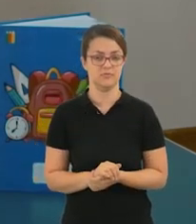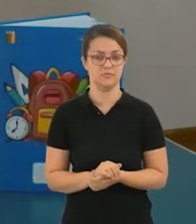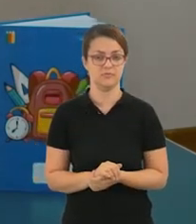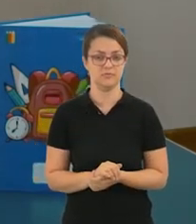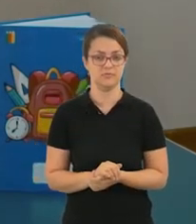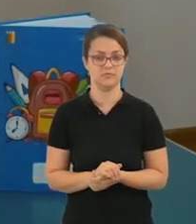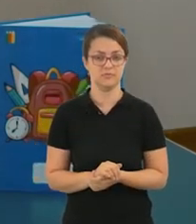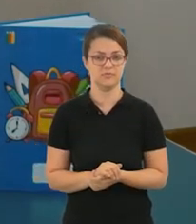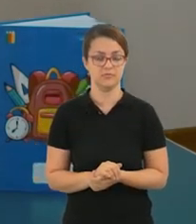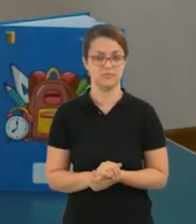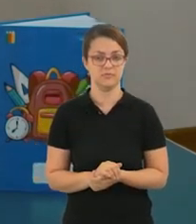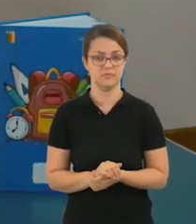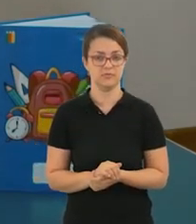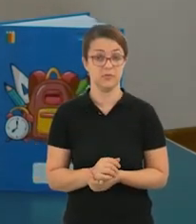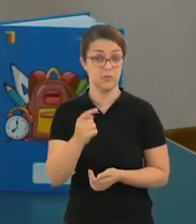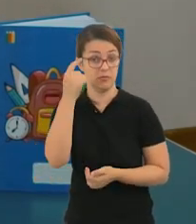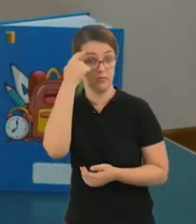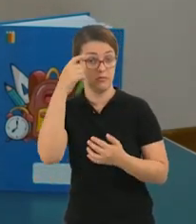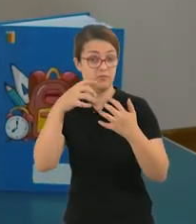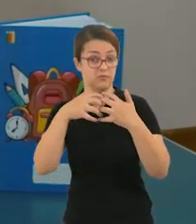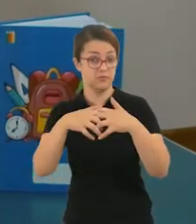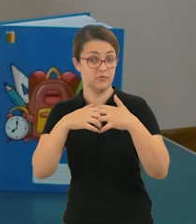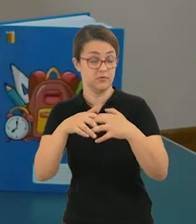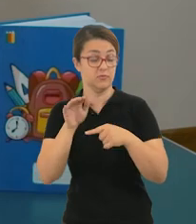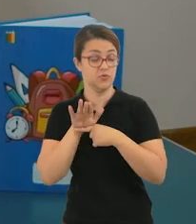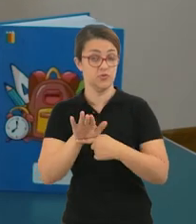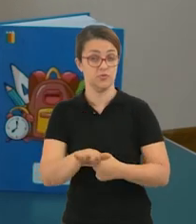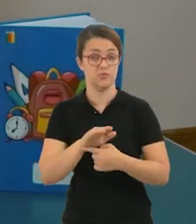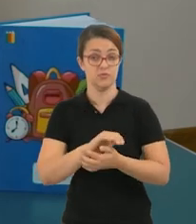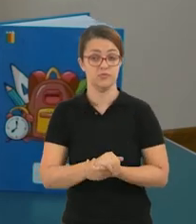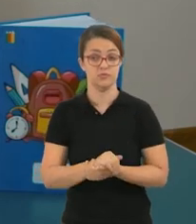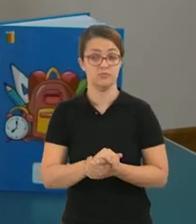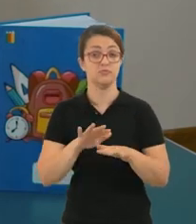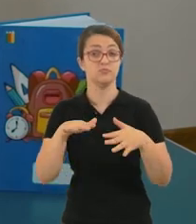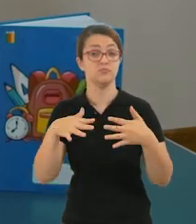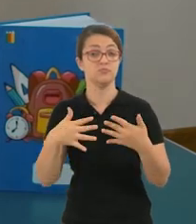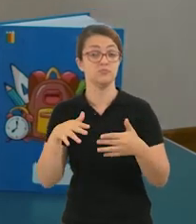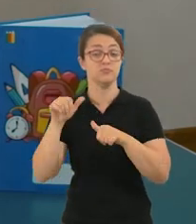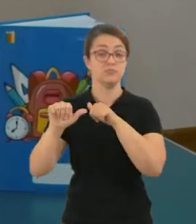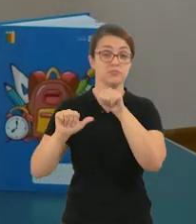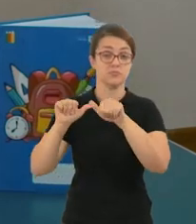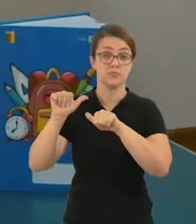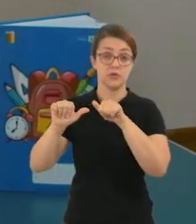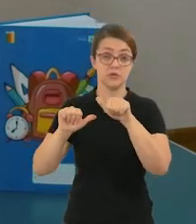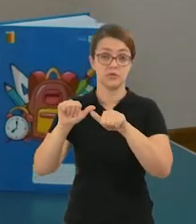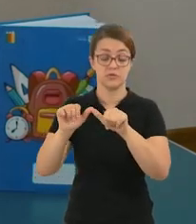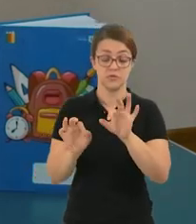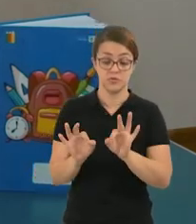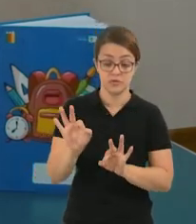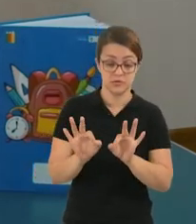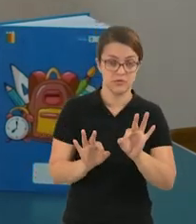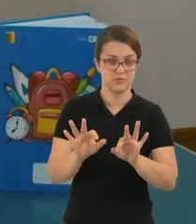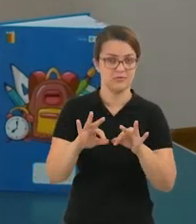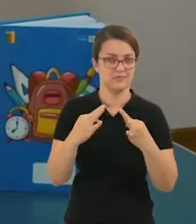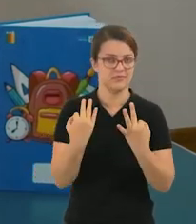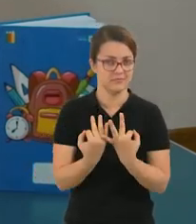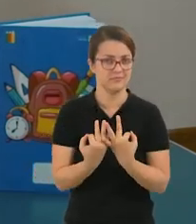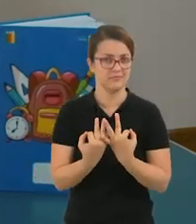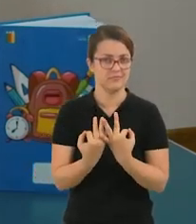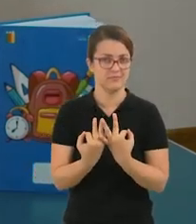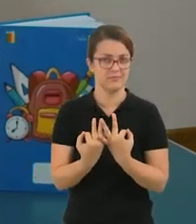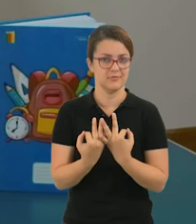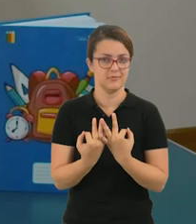diferente. Então, algumas reflexões aqui para te ajudar. Quais mudanças podemos perceber na organização